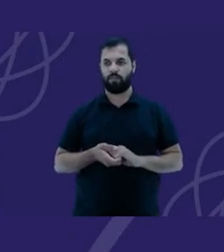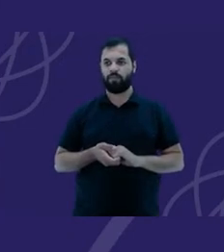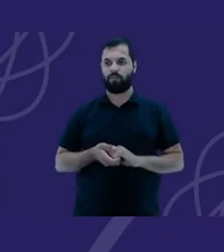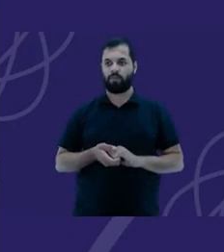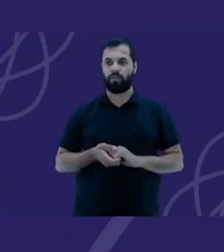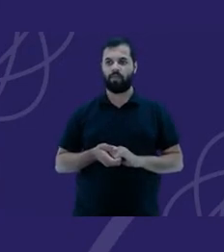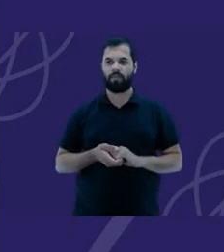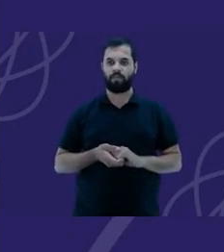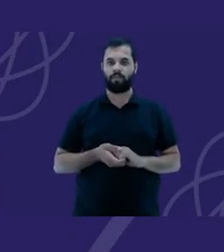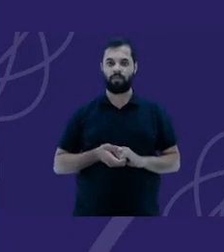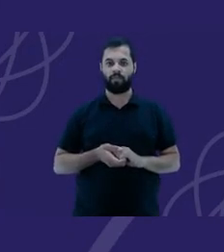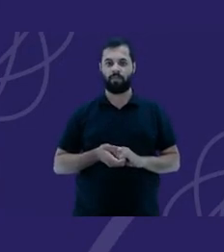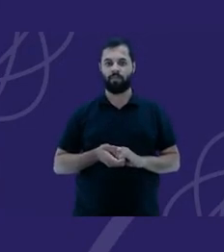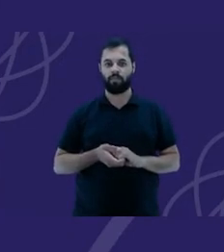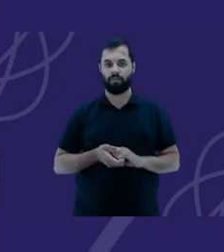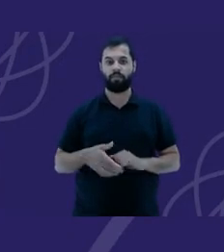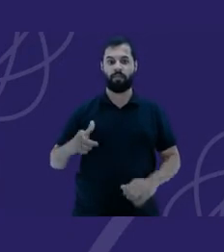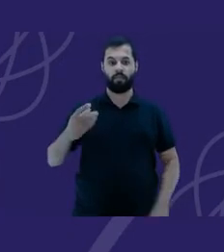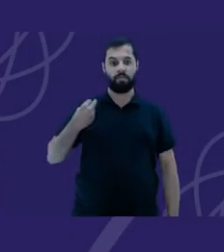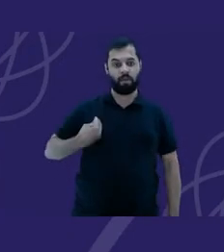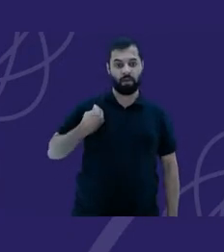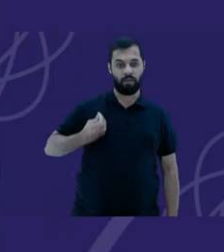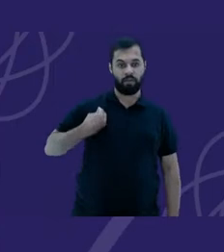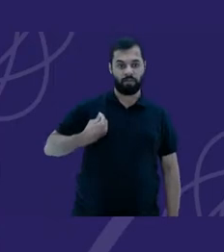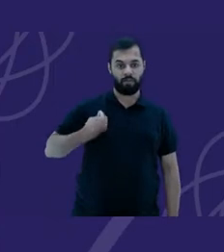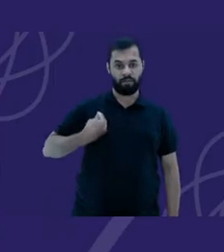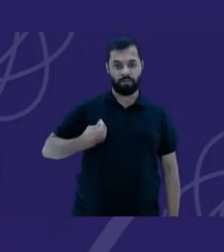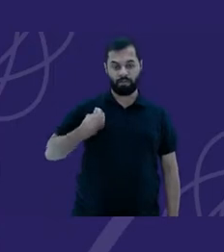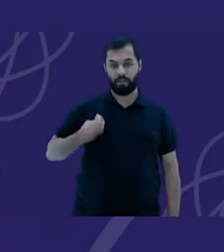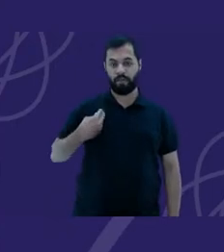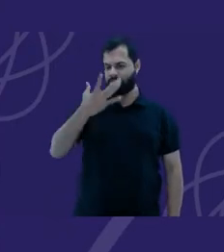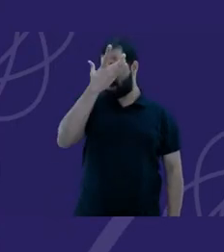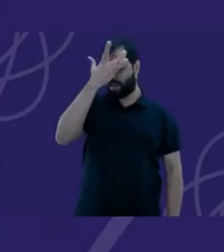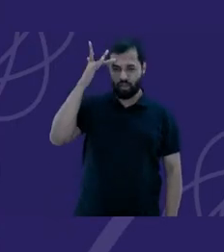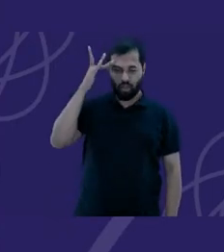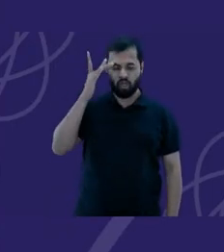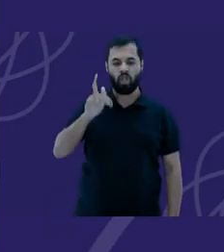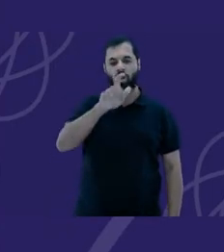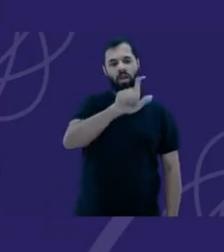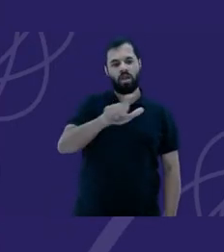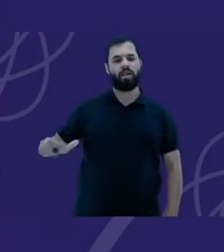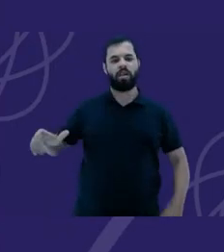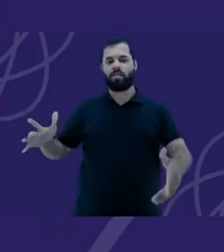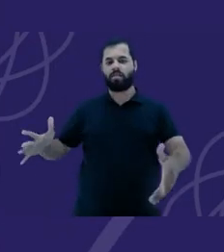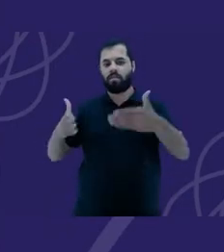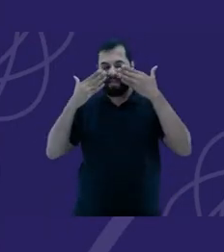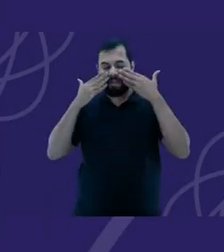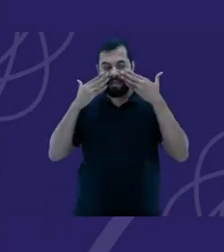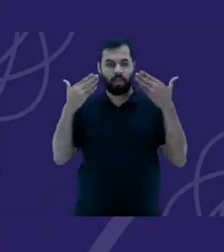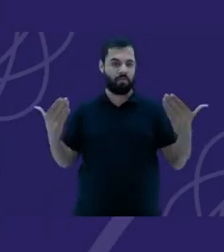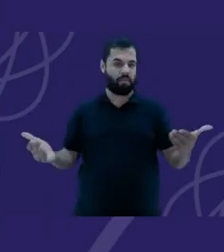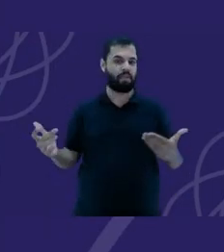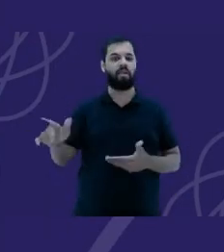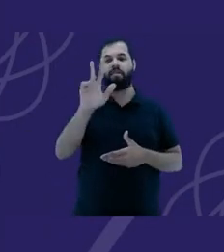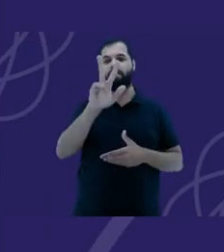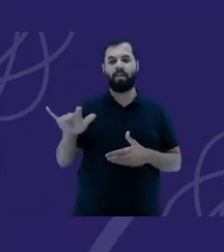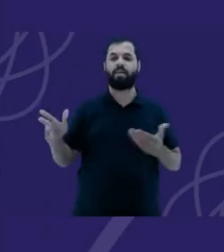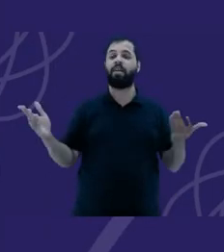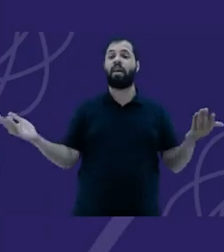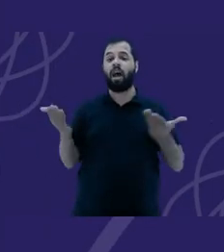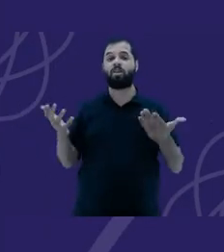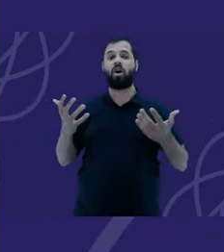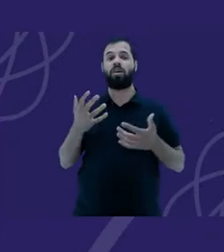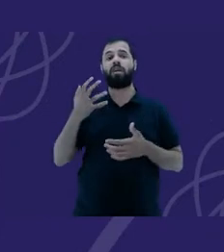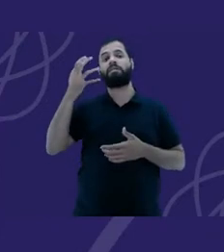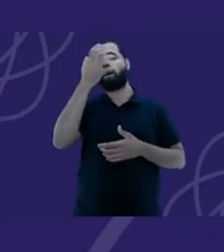Estamos aqui com Ernesto do Choro e faremos o possível para agradar a vocês